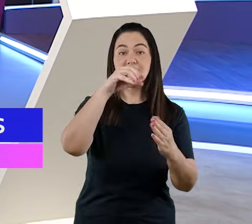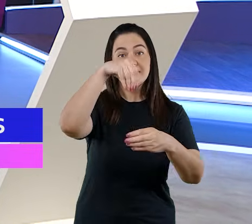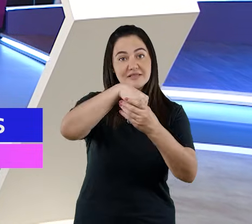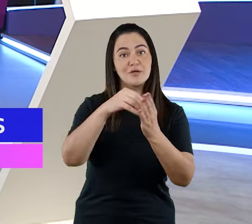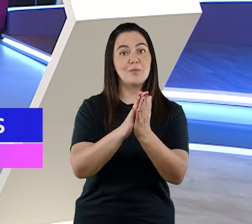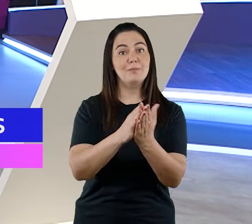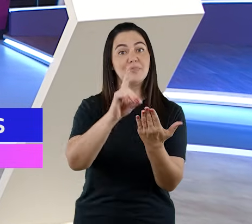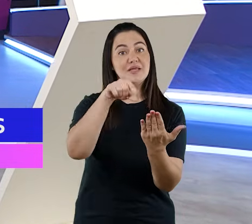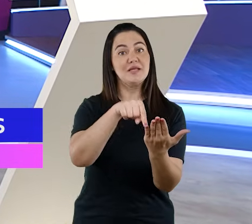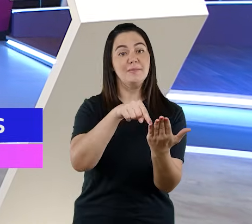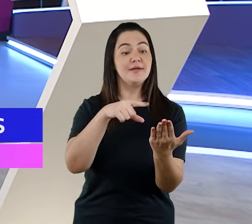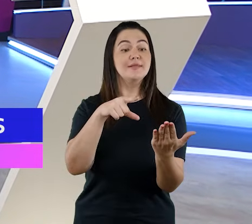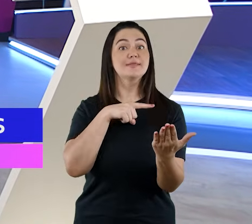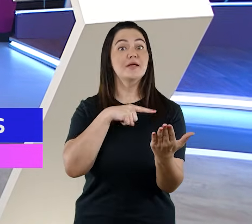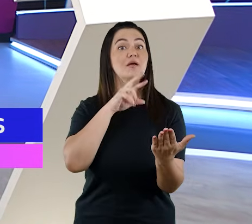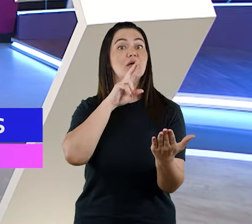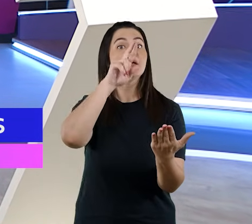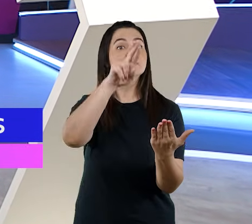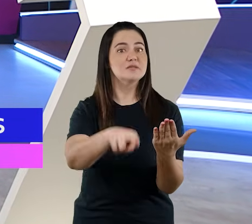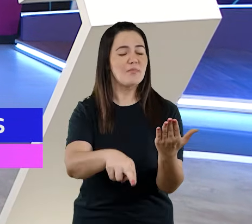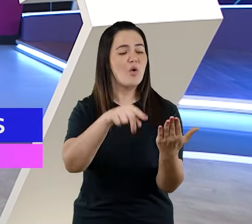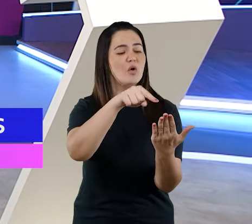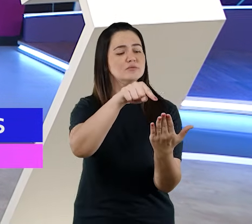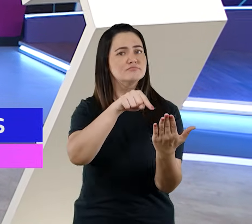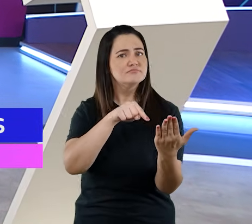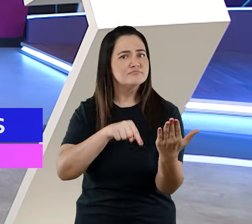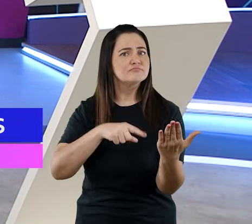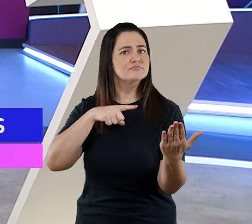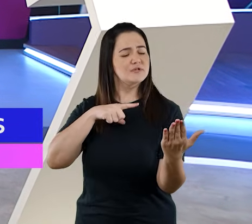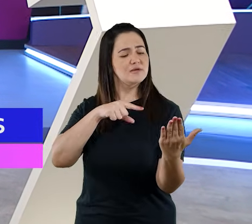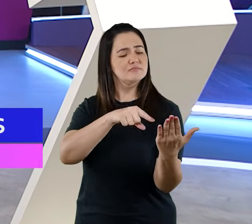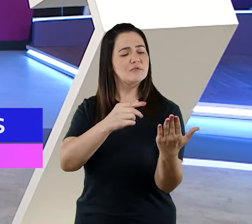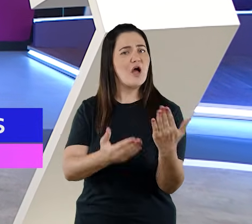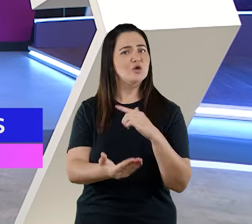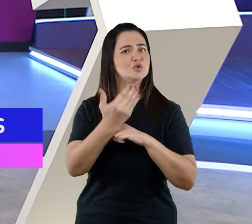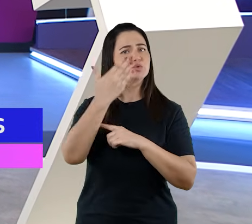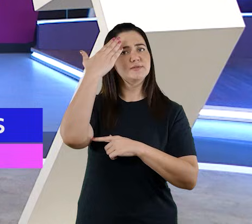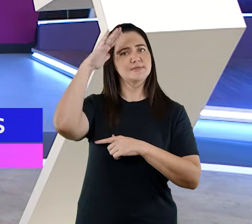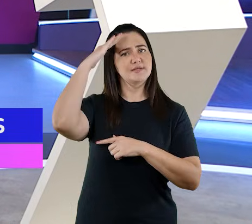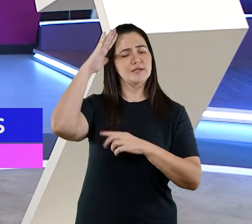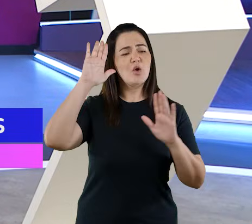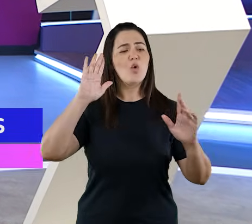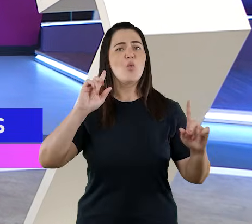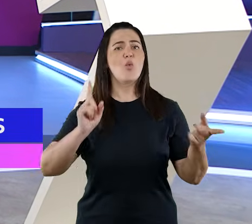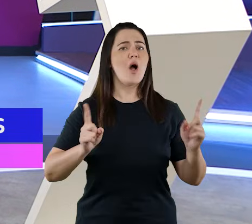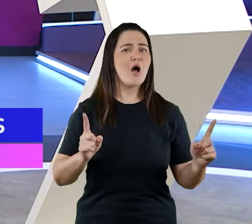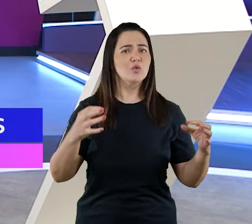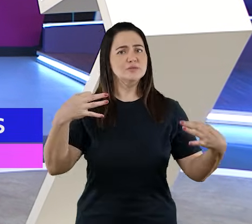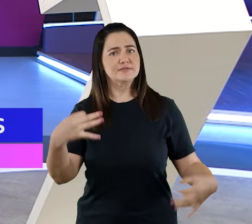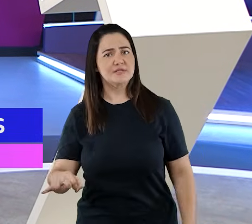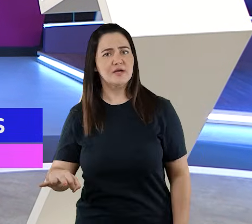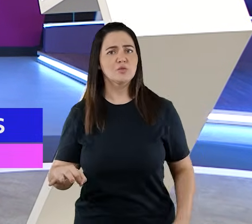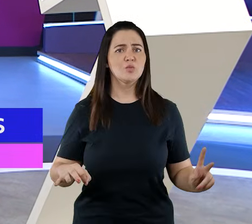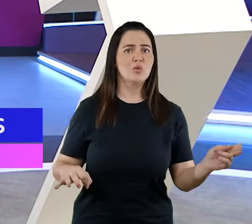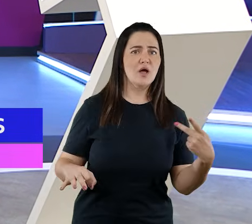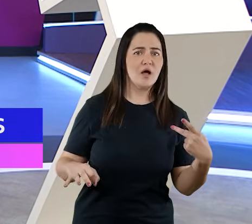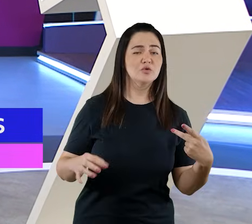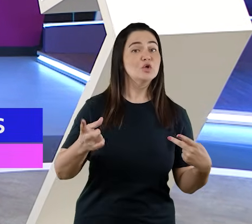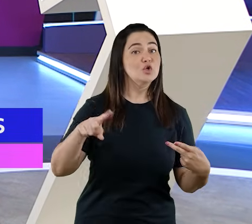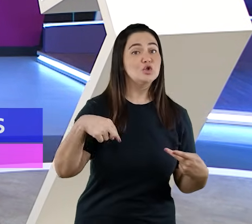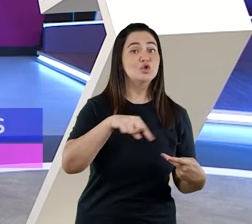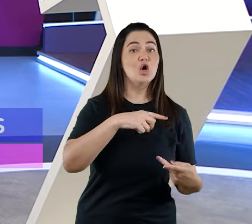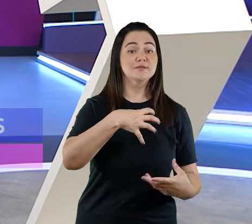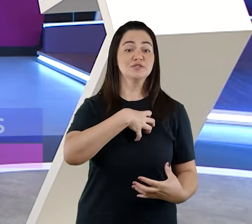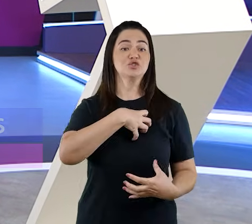você precisamos buscar a compreensão e o entendimento correto, para que assim estejamos seguros